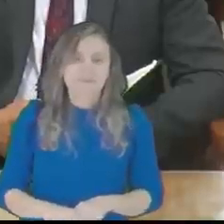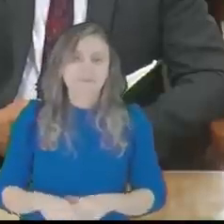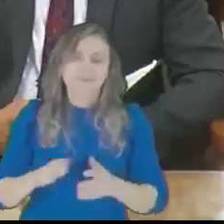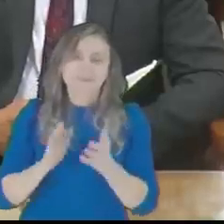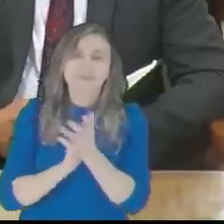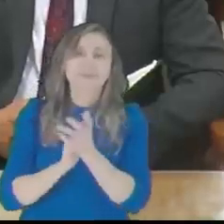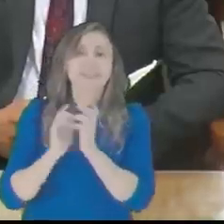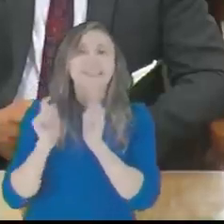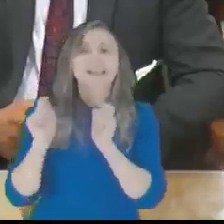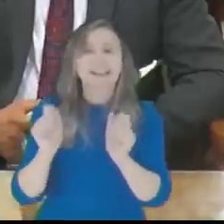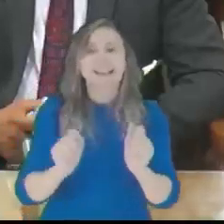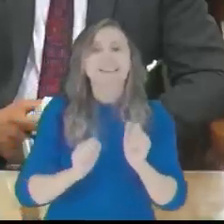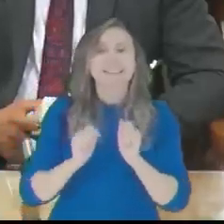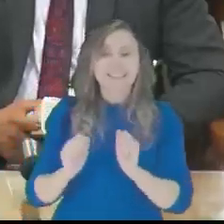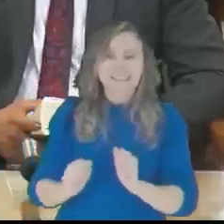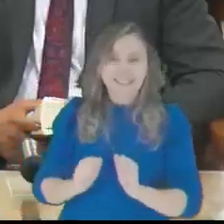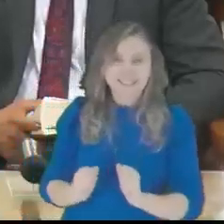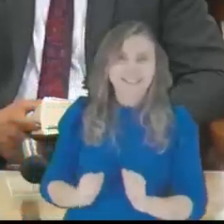Aleluia.